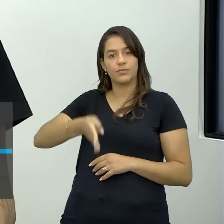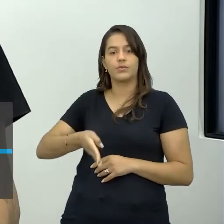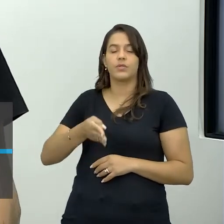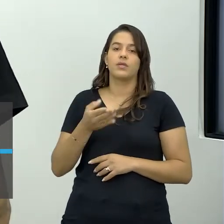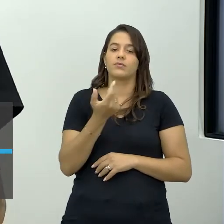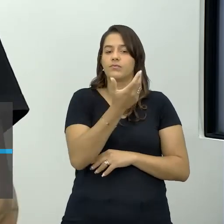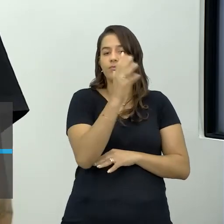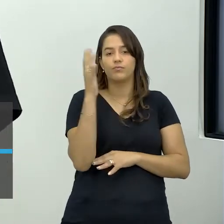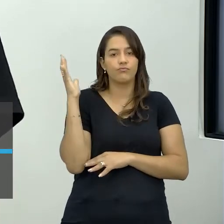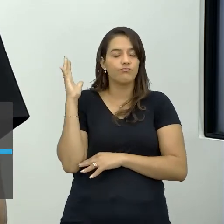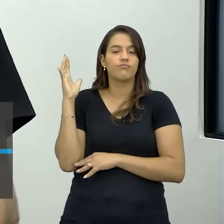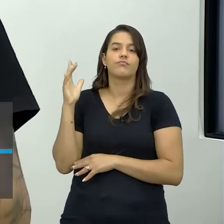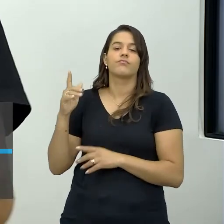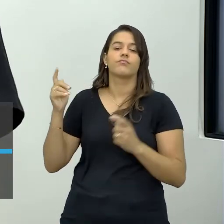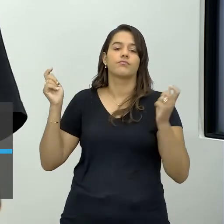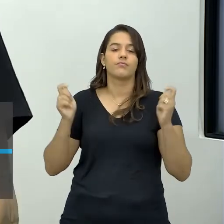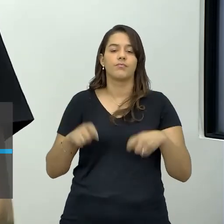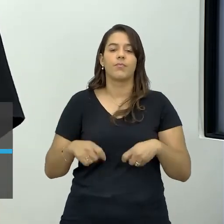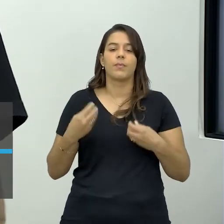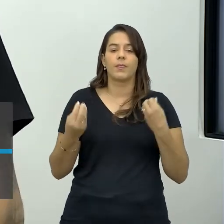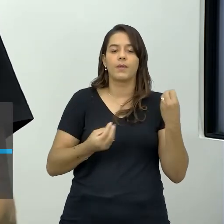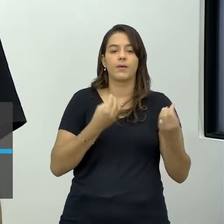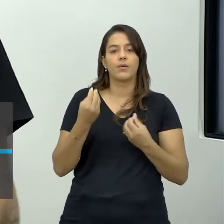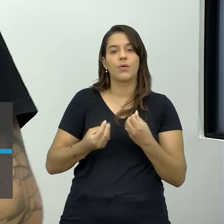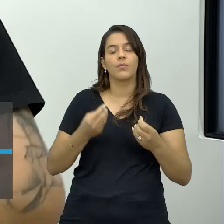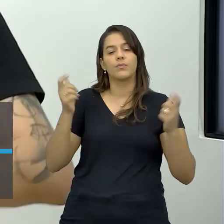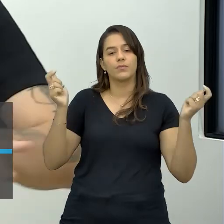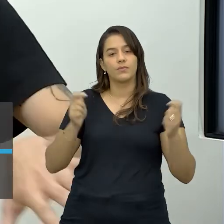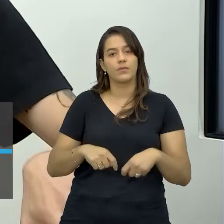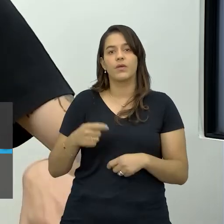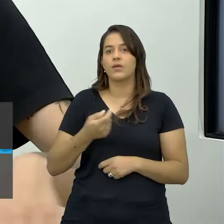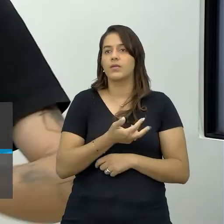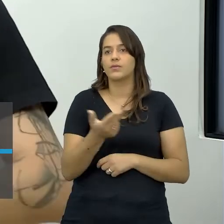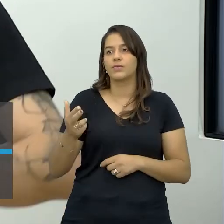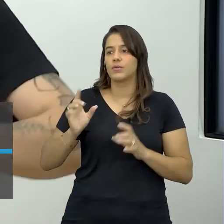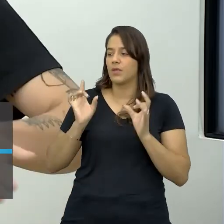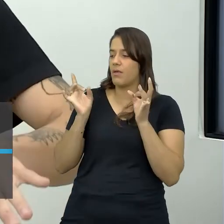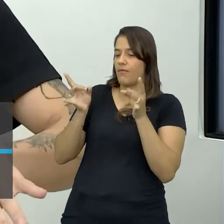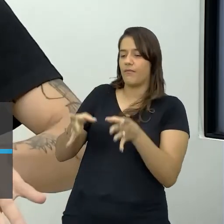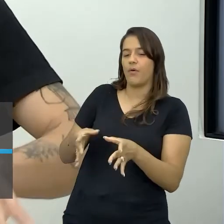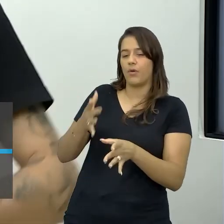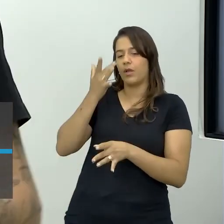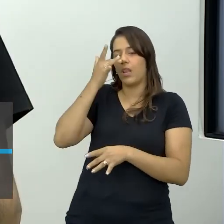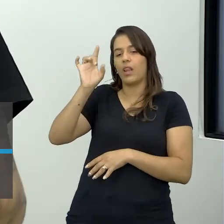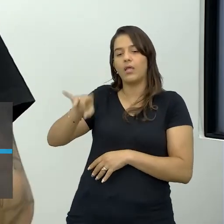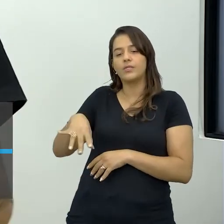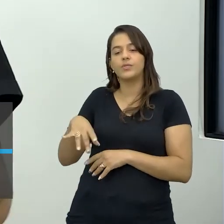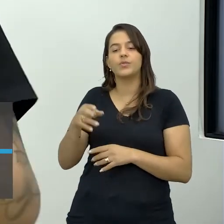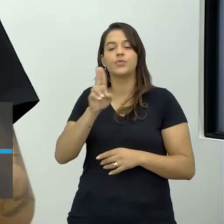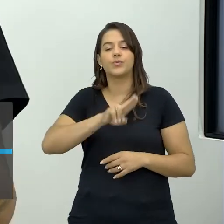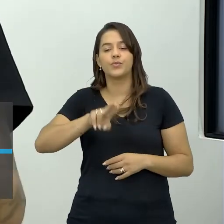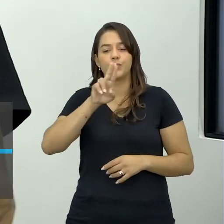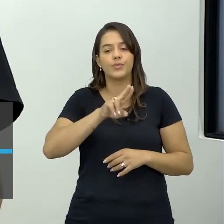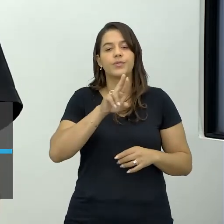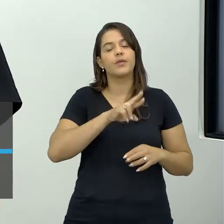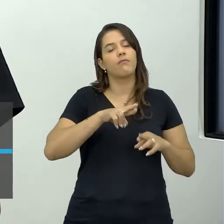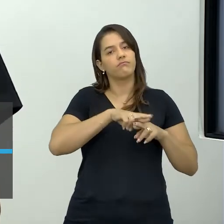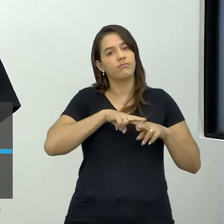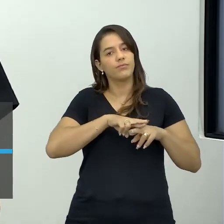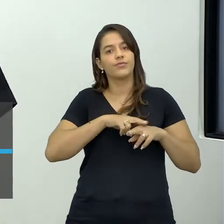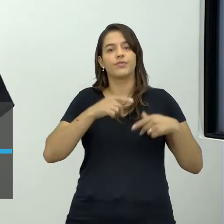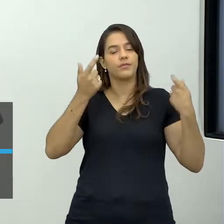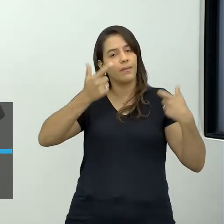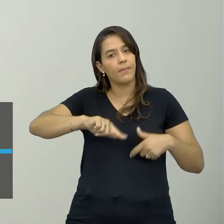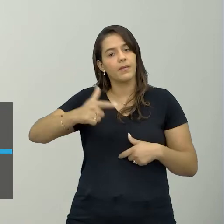natureza, a gente está lidando diretamente em como a gente pode pegar algo que a gente já jogava fora, a gente já descartava e utilizar mais e mais, cada vez mais no